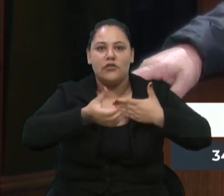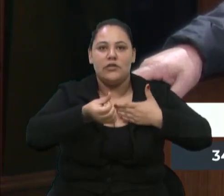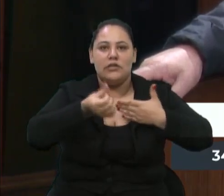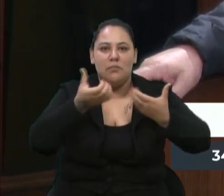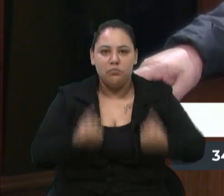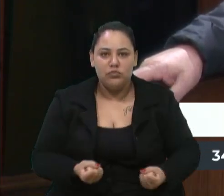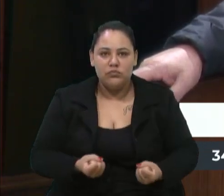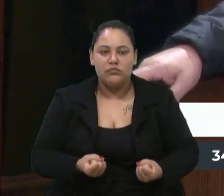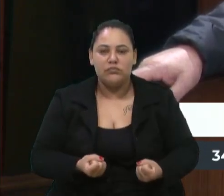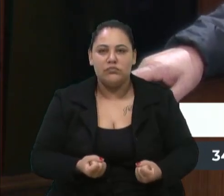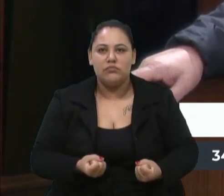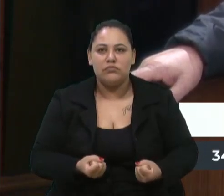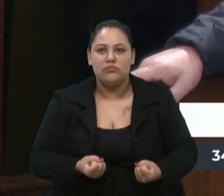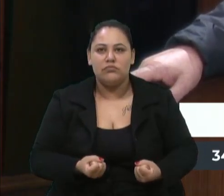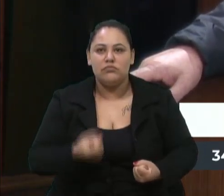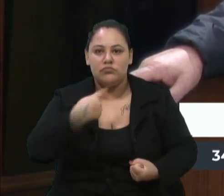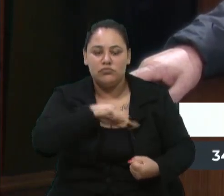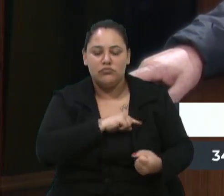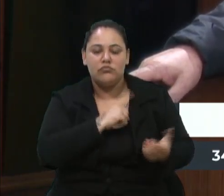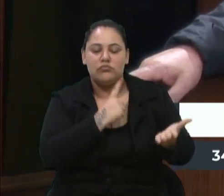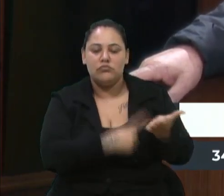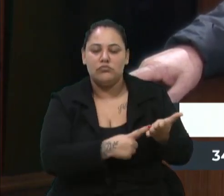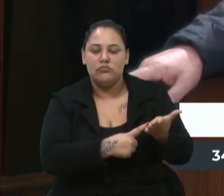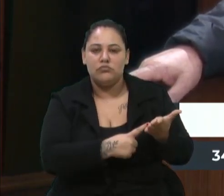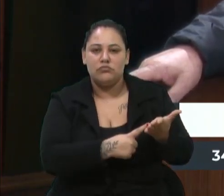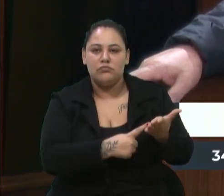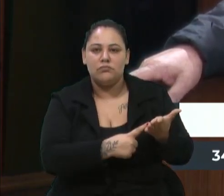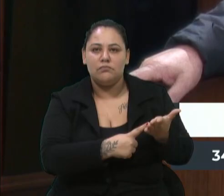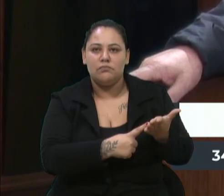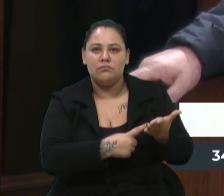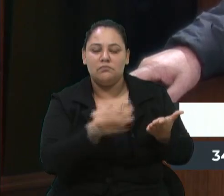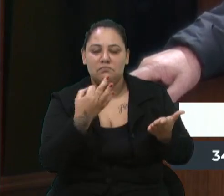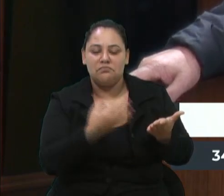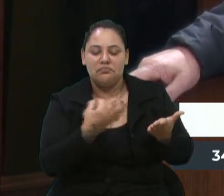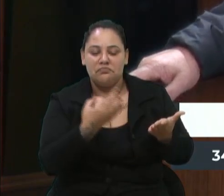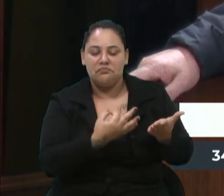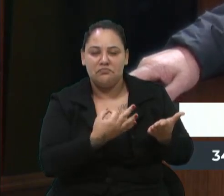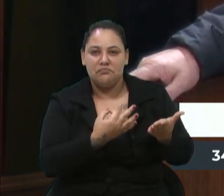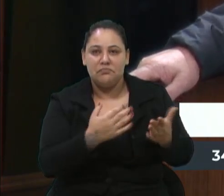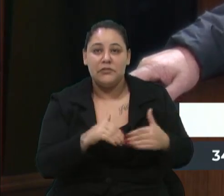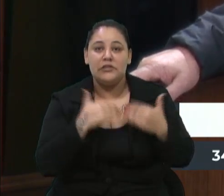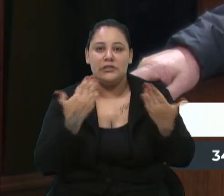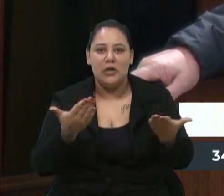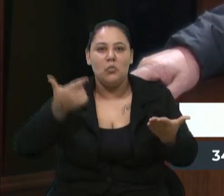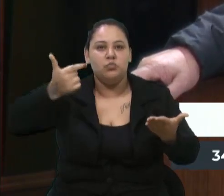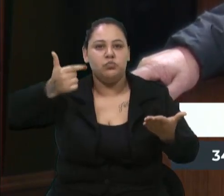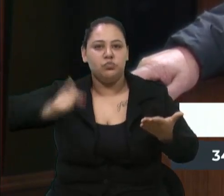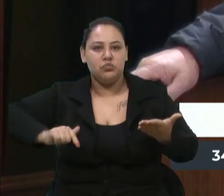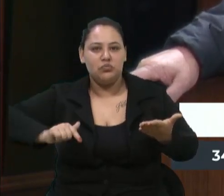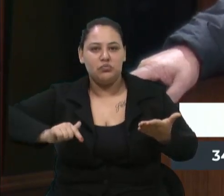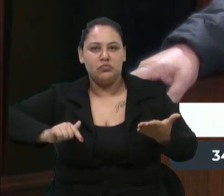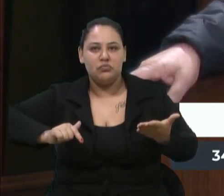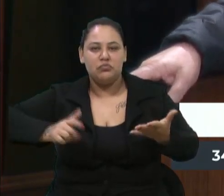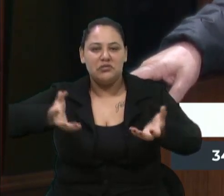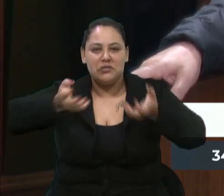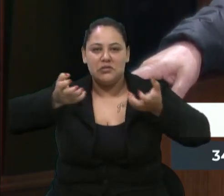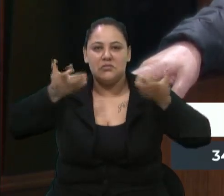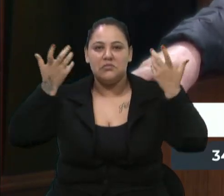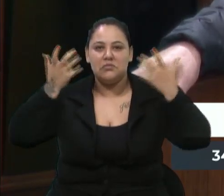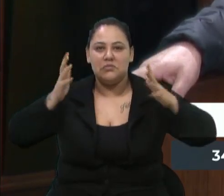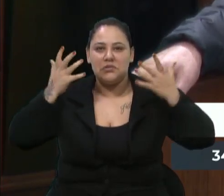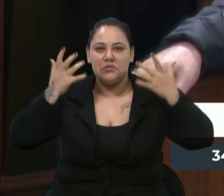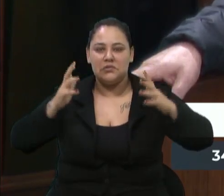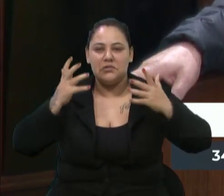6%, a categoria fechou esse acordo. Então, mais uma vez, eu quero parabenizar toda